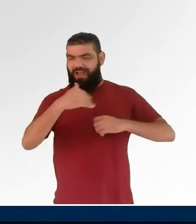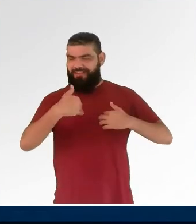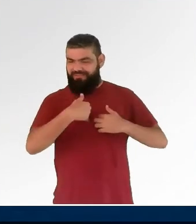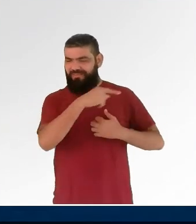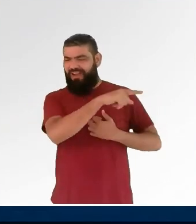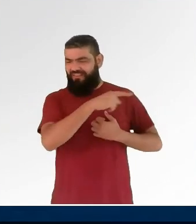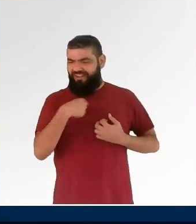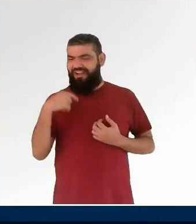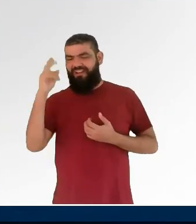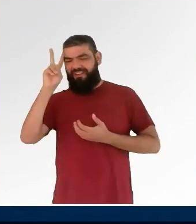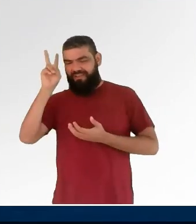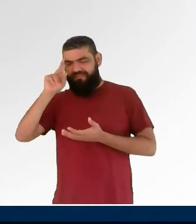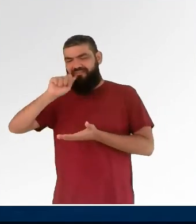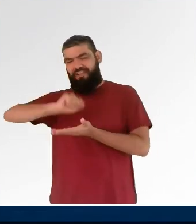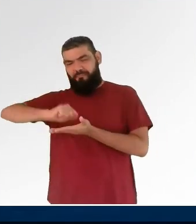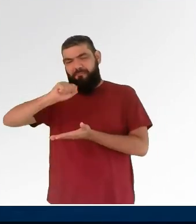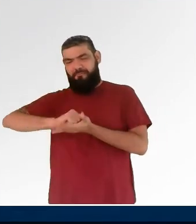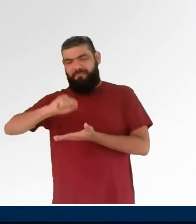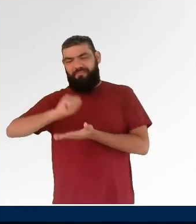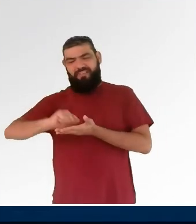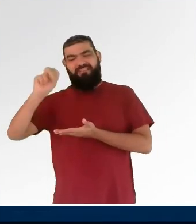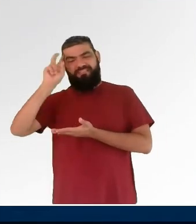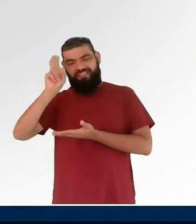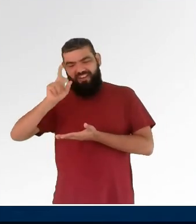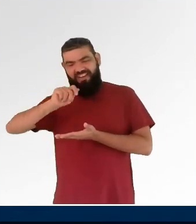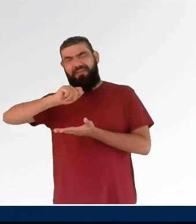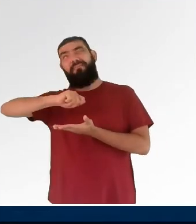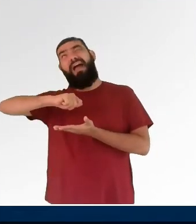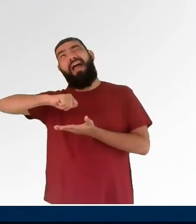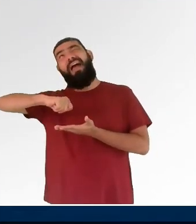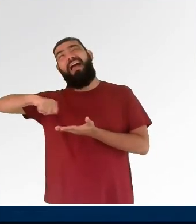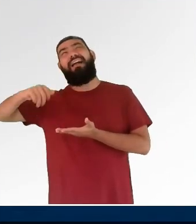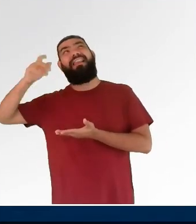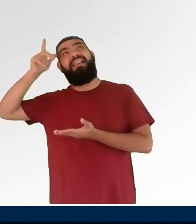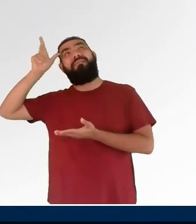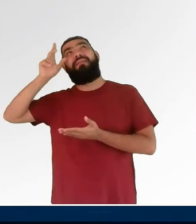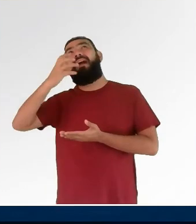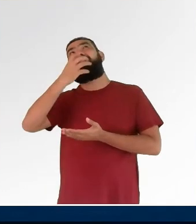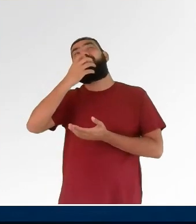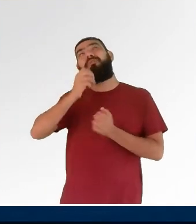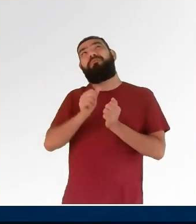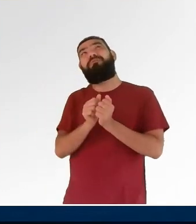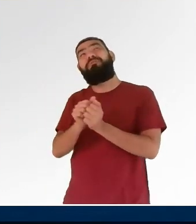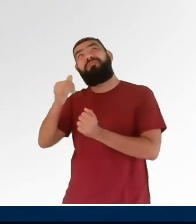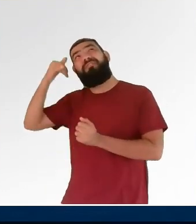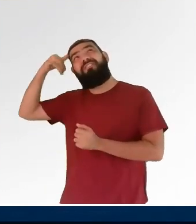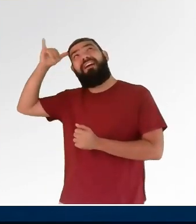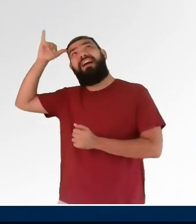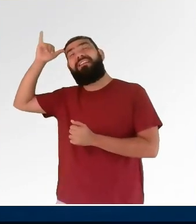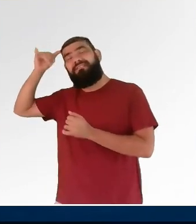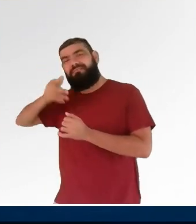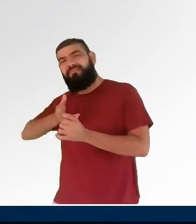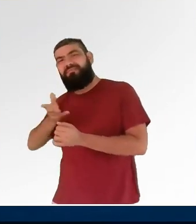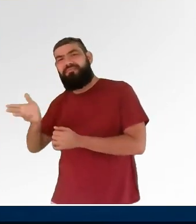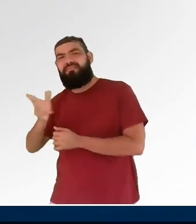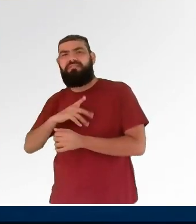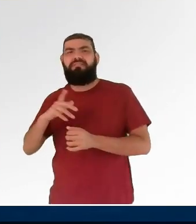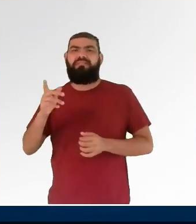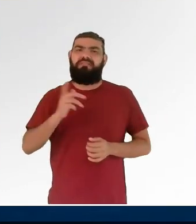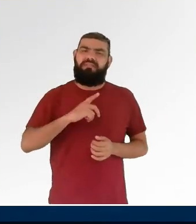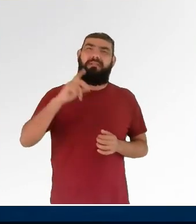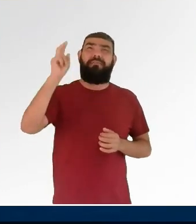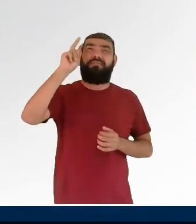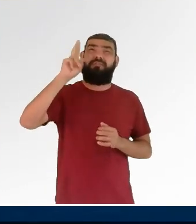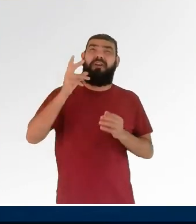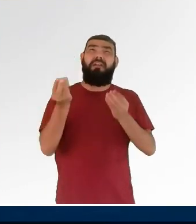acompanhava quando nós íamos levar o gado para algum lugar, me traz muitas histórias. E a partir dali você começa a construir elementos